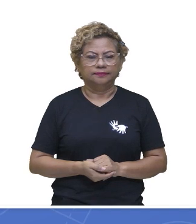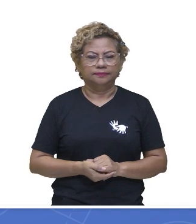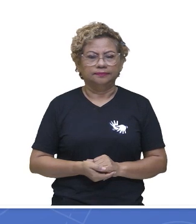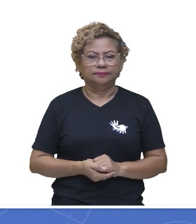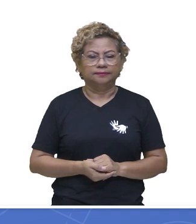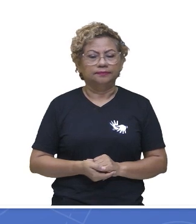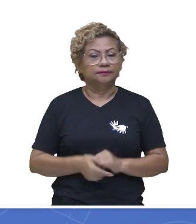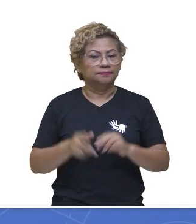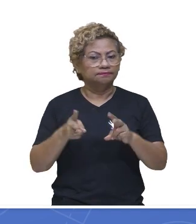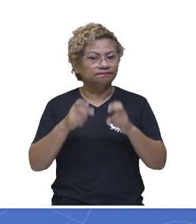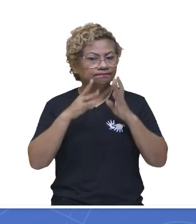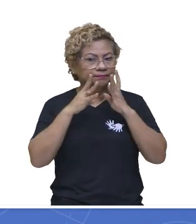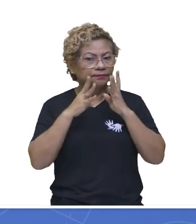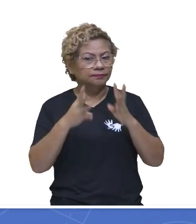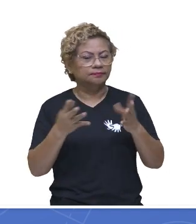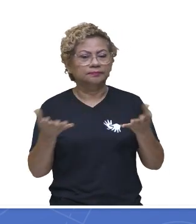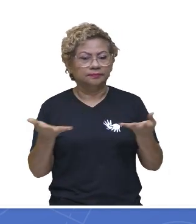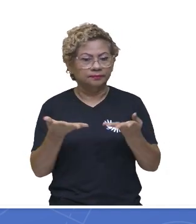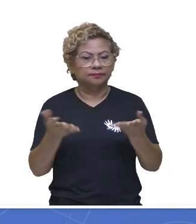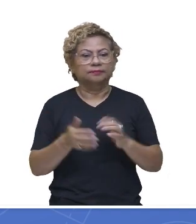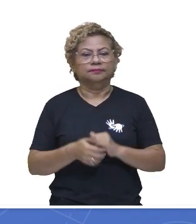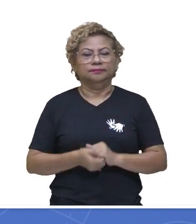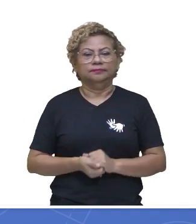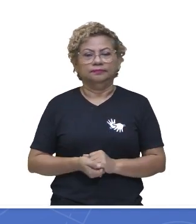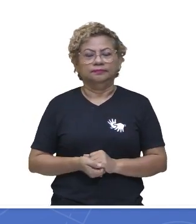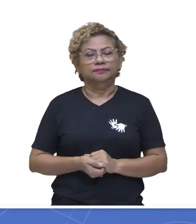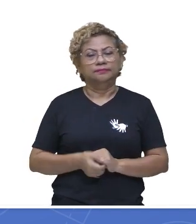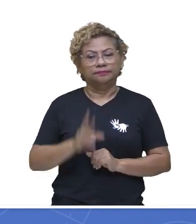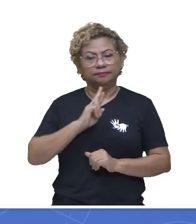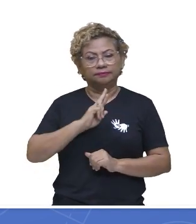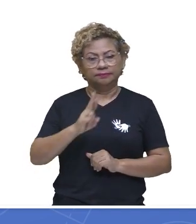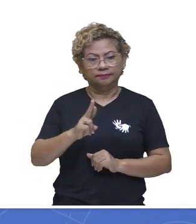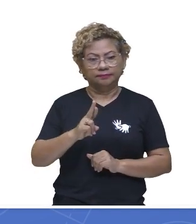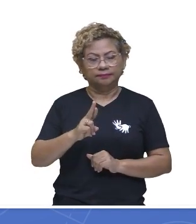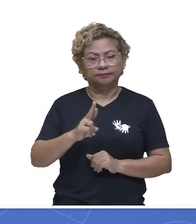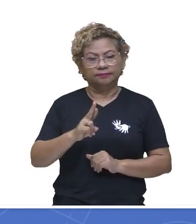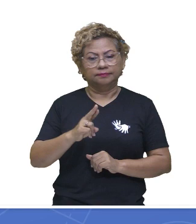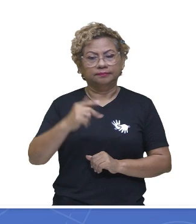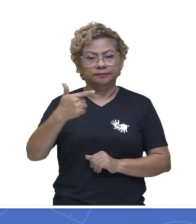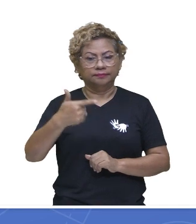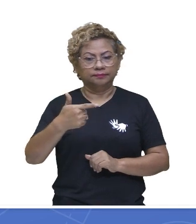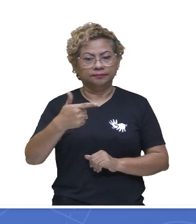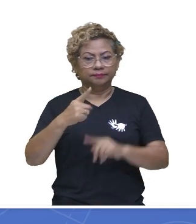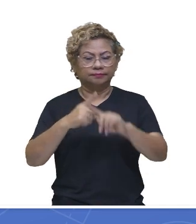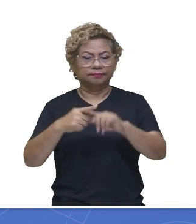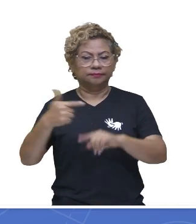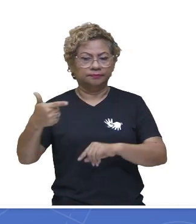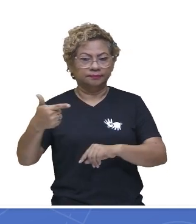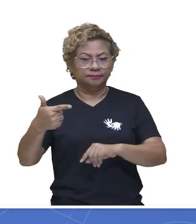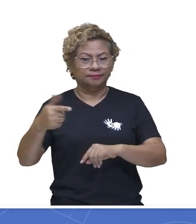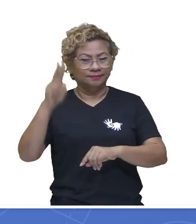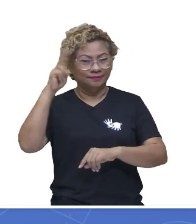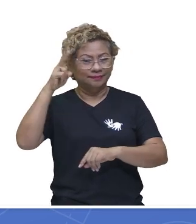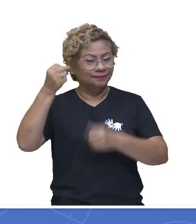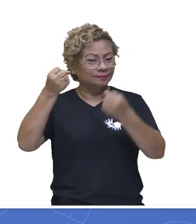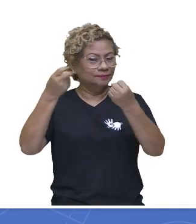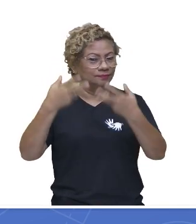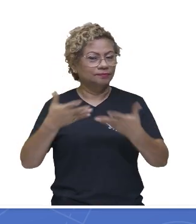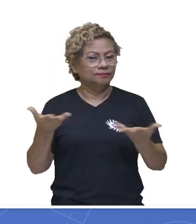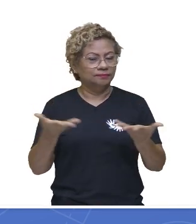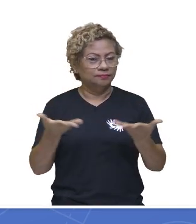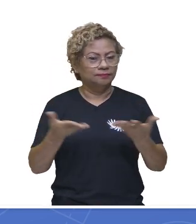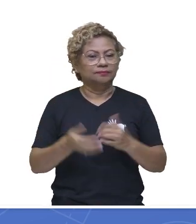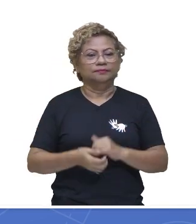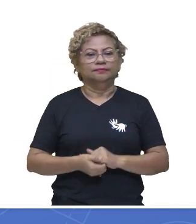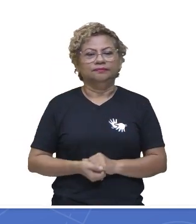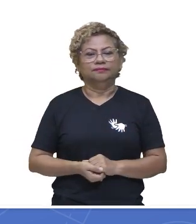Portanto, o produto entre elas resultará uma matriz 2 por 2, que foi o que nós acabamos de conversar, né? Vimos que esses